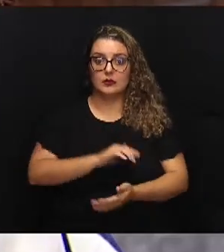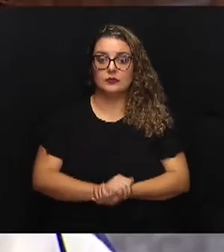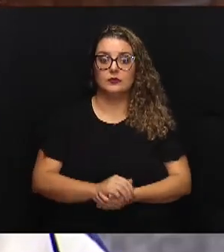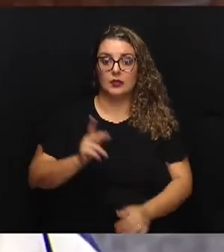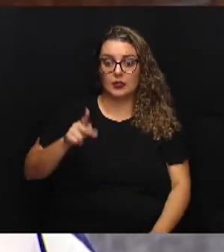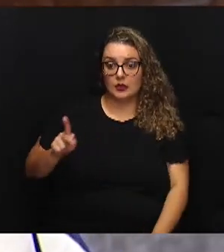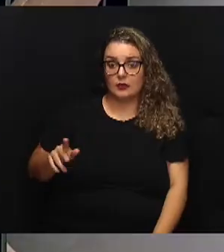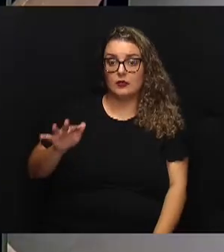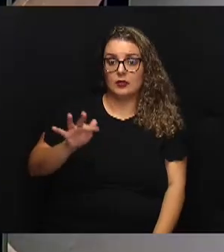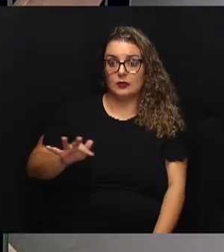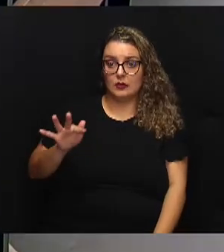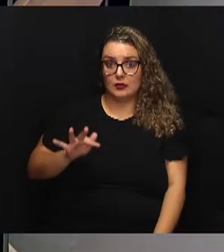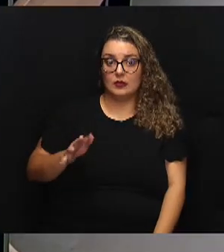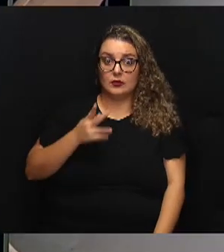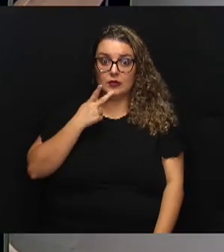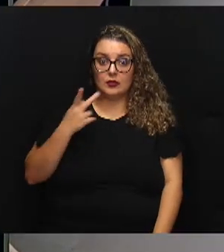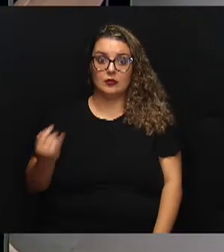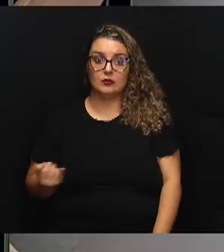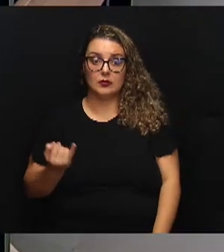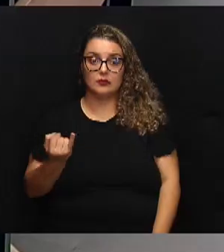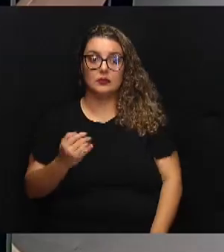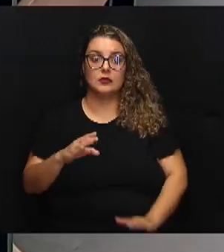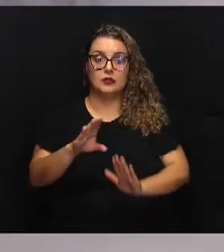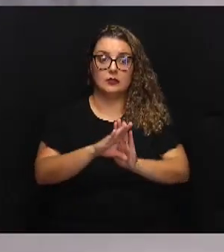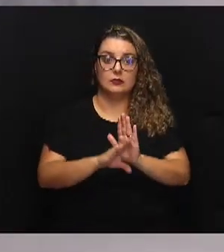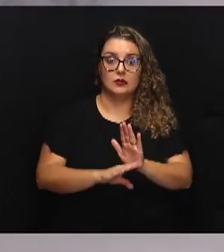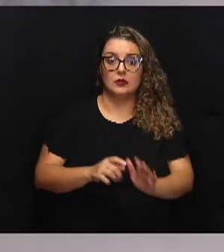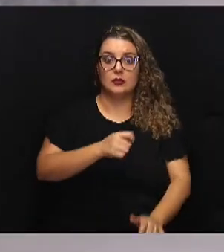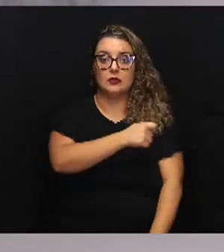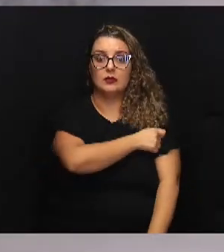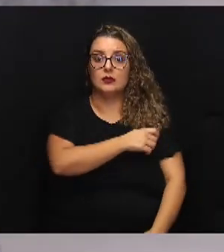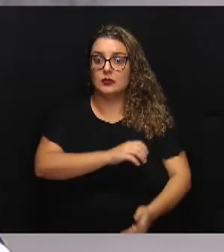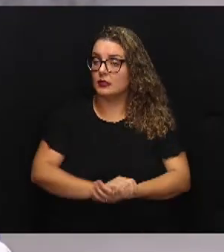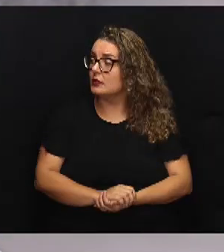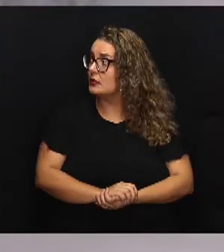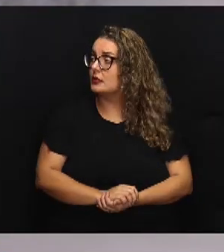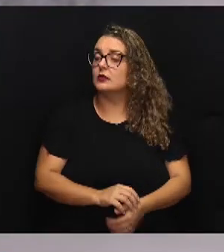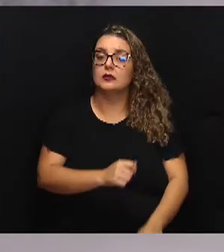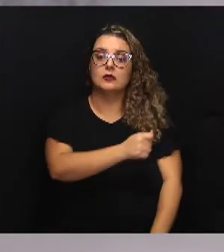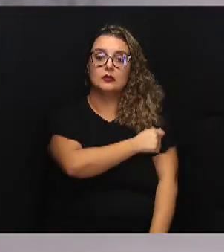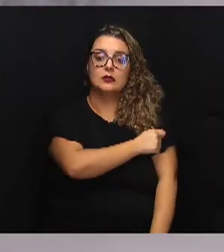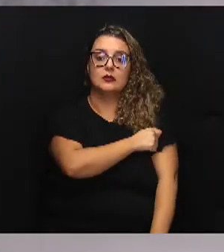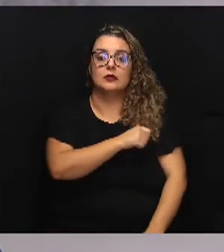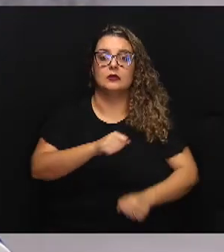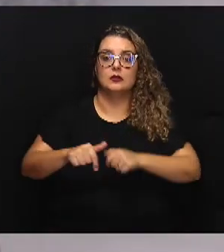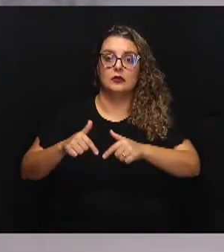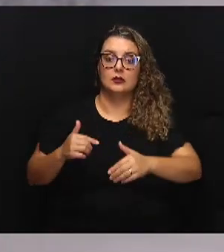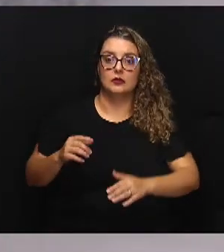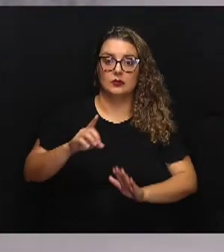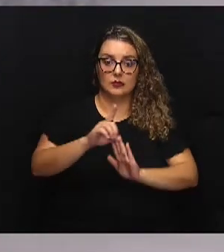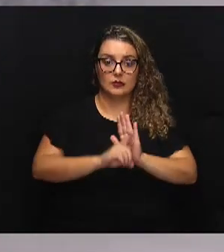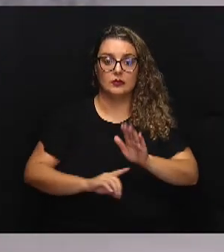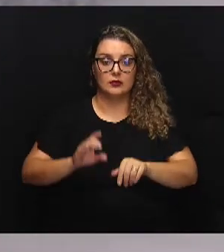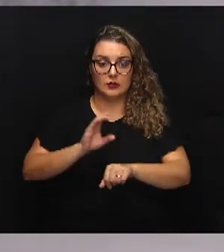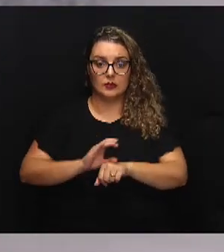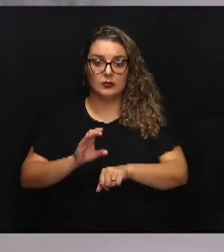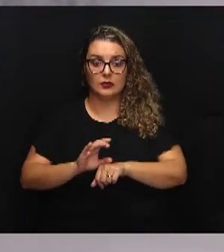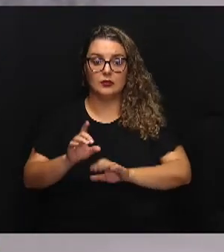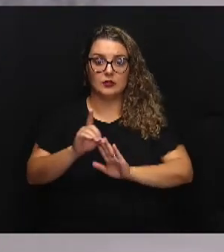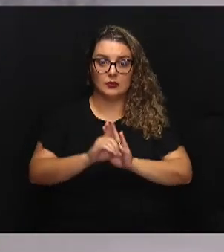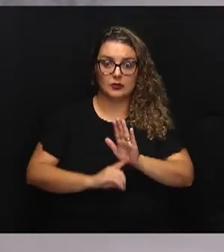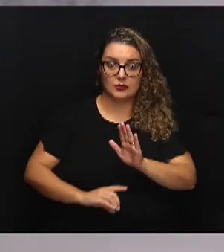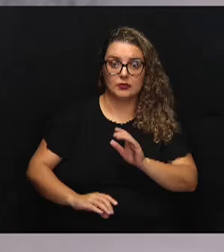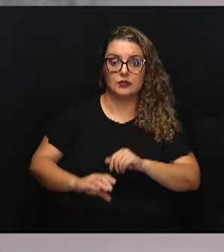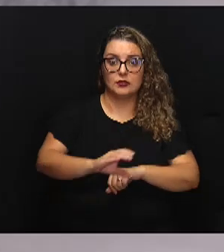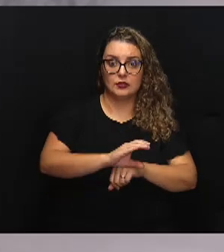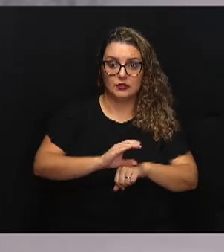professora da faculdade ressaltou a importância do programa aos estudantes. Os alunos, eles na formação, né, do curso de Direito, a gente tem Direito Constitucional,